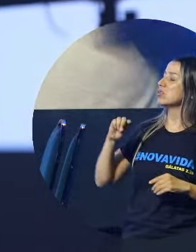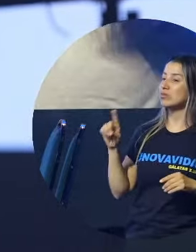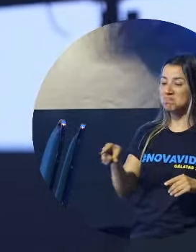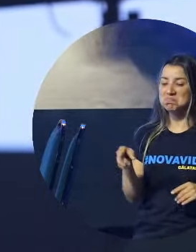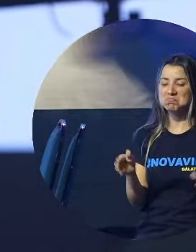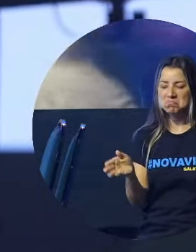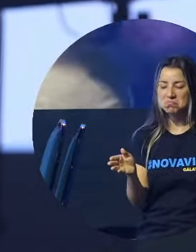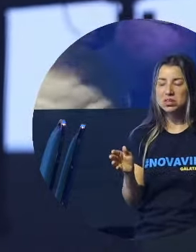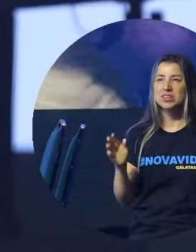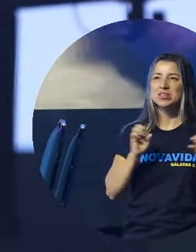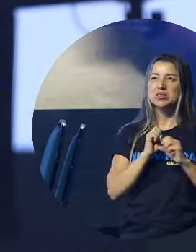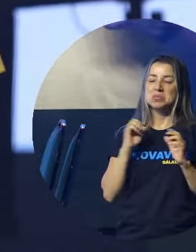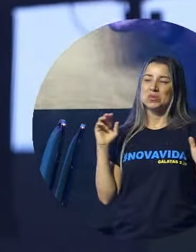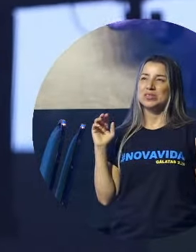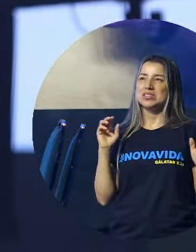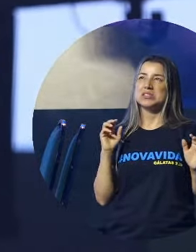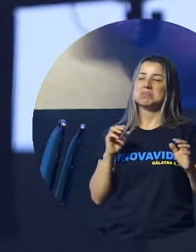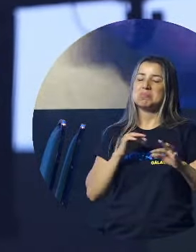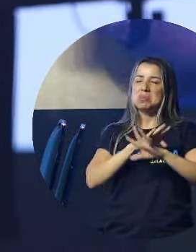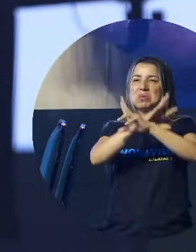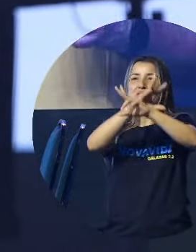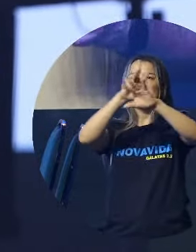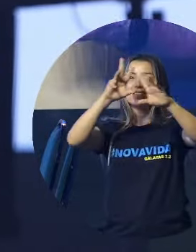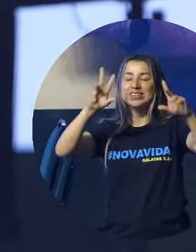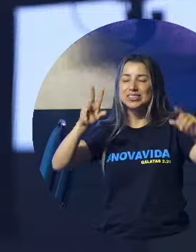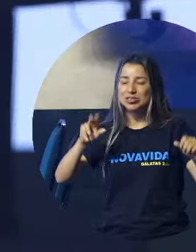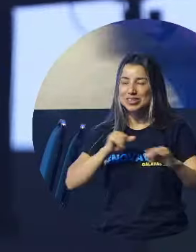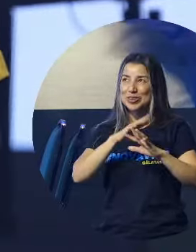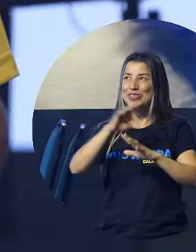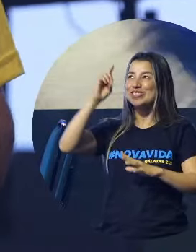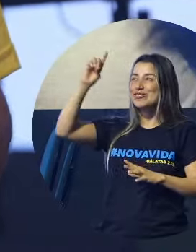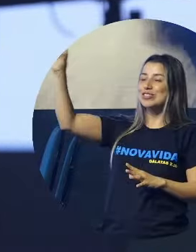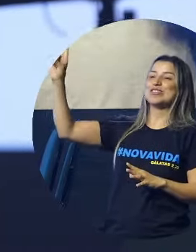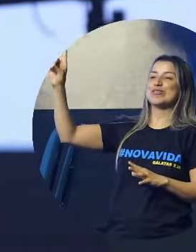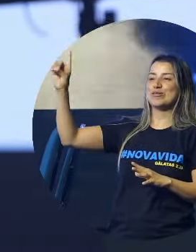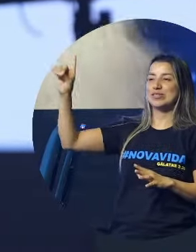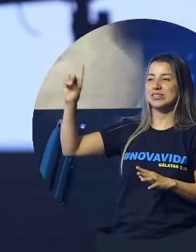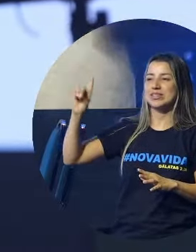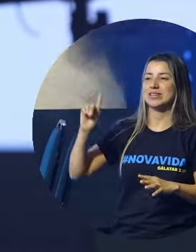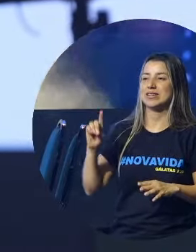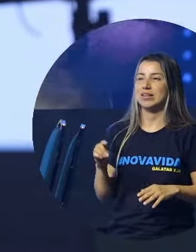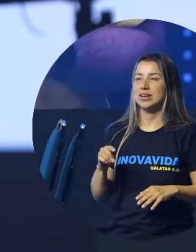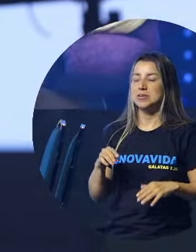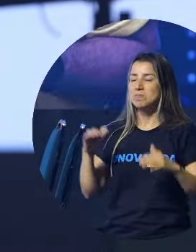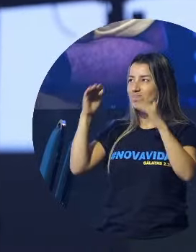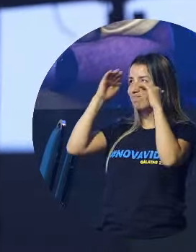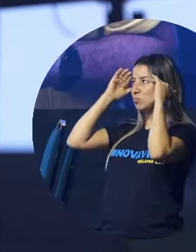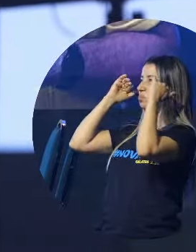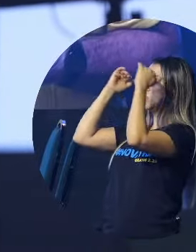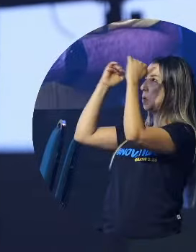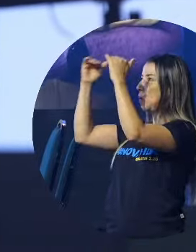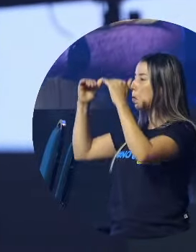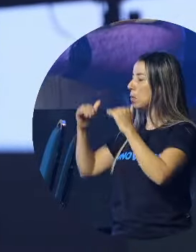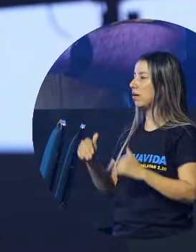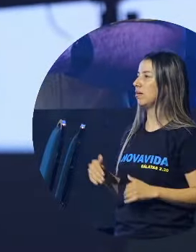celebração qualquer. Nós estamos celebrando a glória de Deus, honrando e glorificando o nome do Senhor.